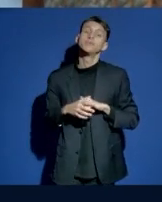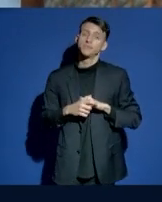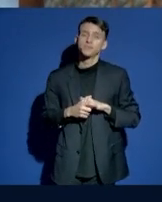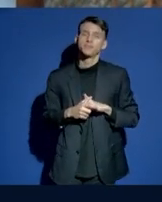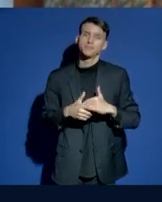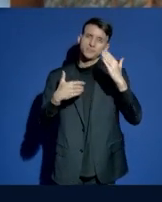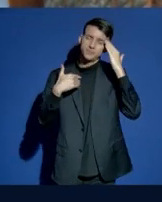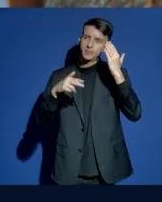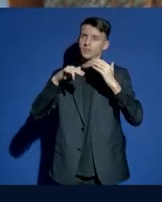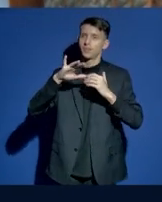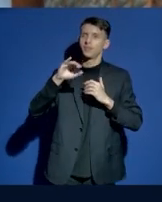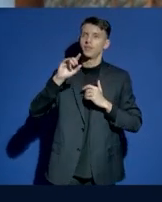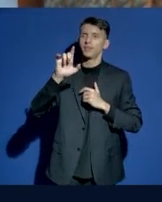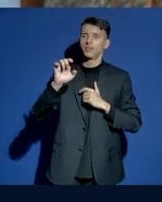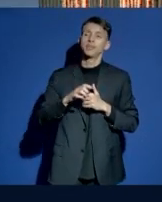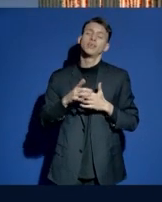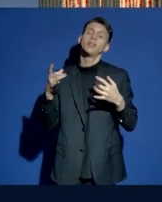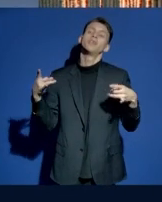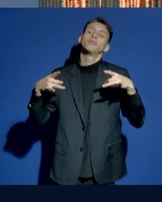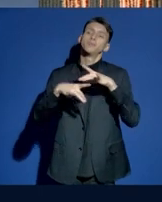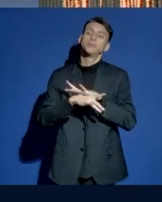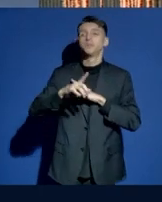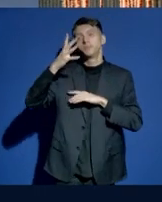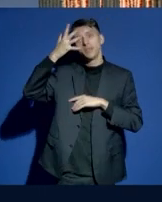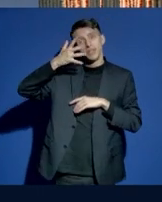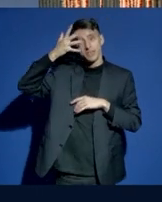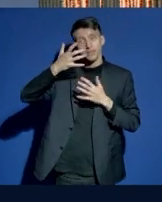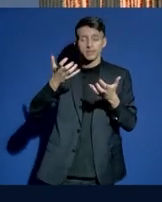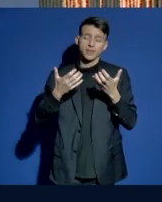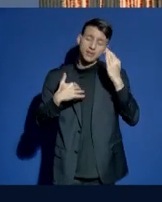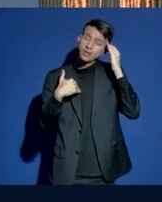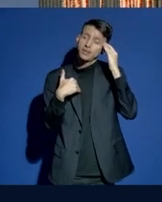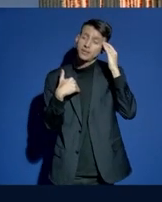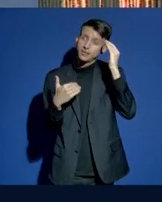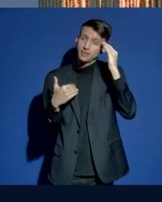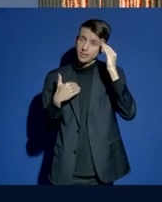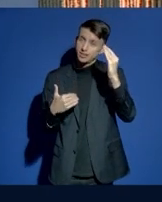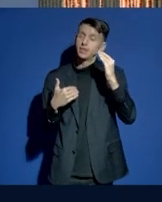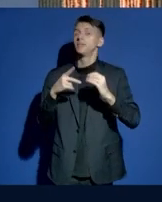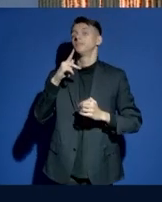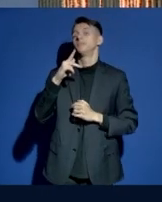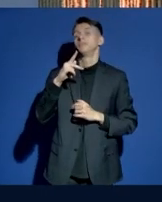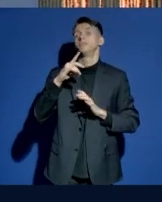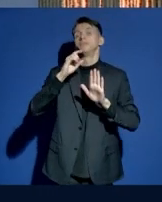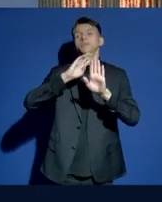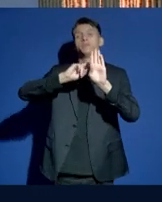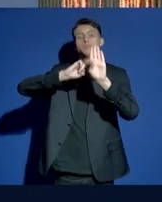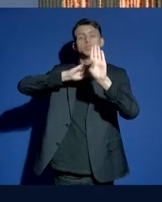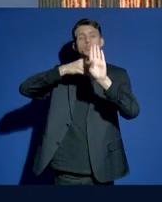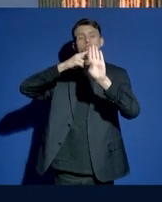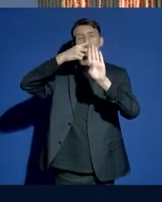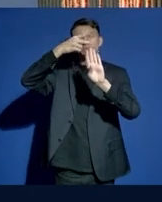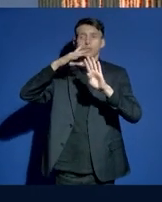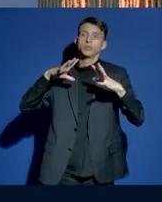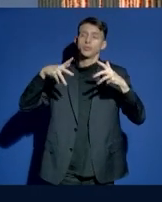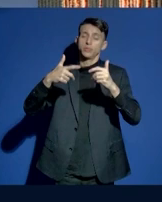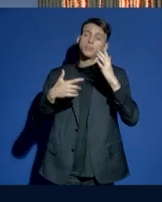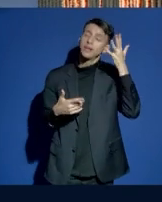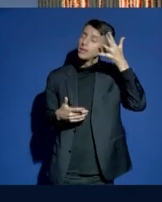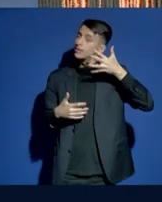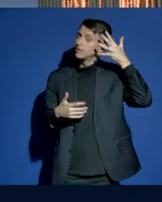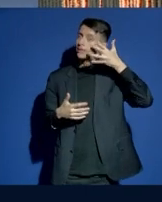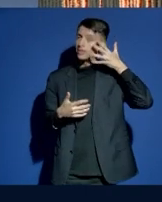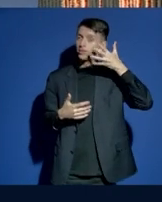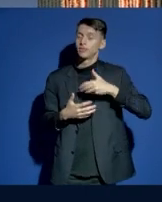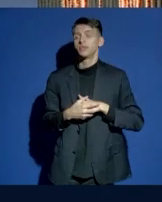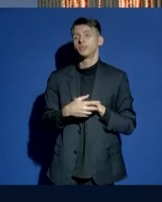Nicole pessoal com isso eu encerra o nosso painel queria novamente agradecer na hora do BTG a presença de todos os palestrantes Obrigado pelas informações